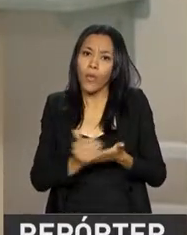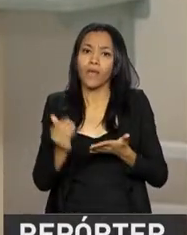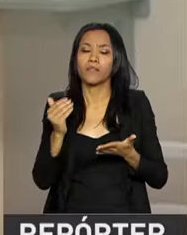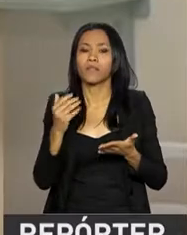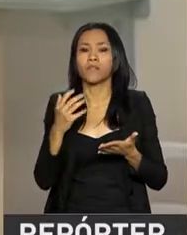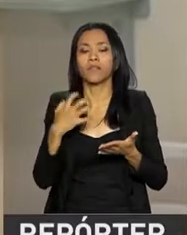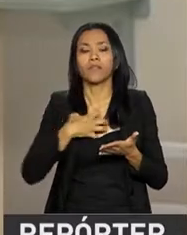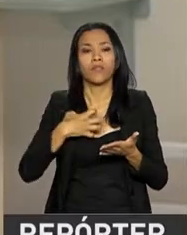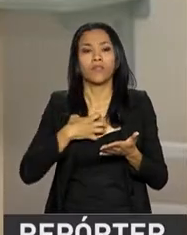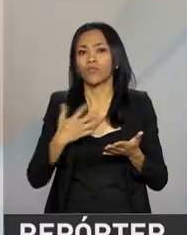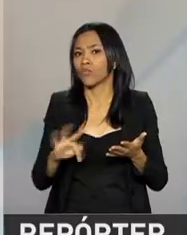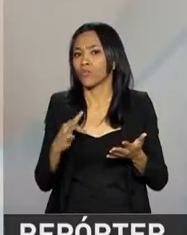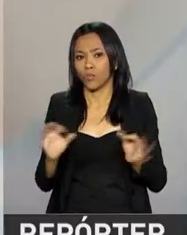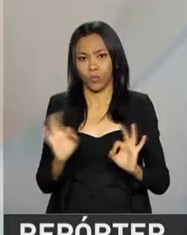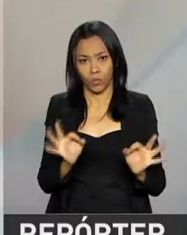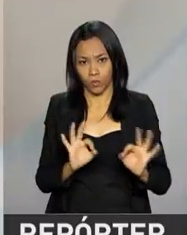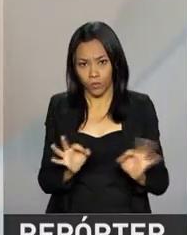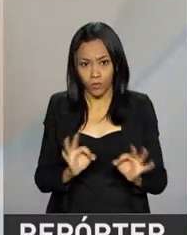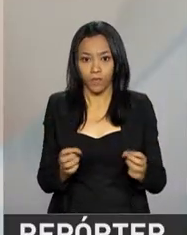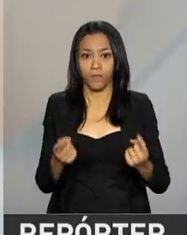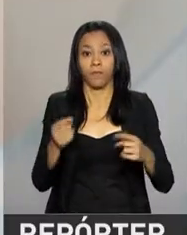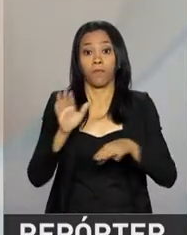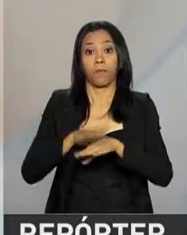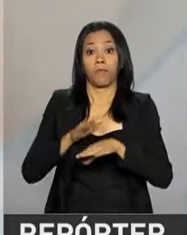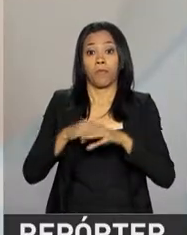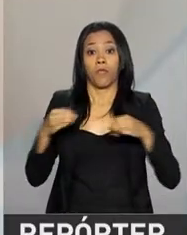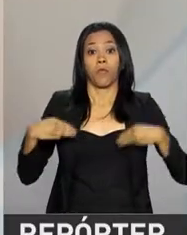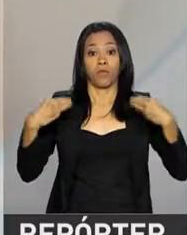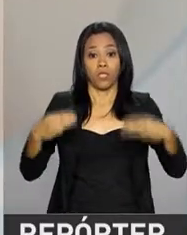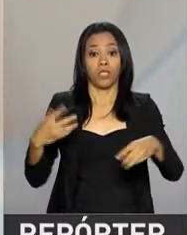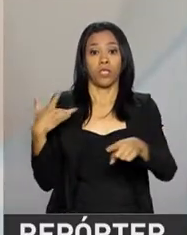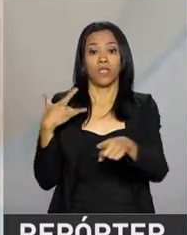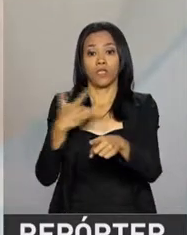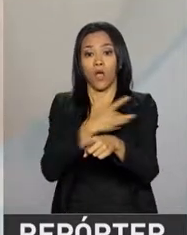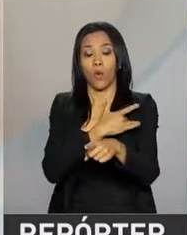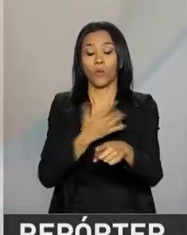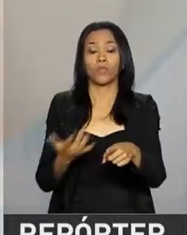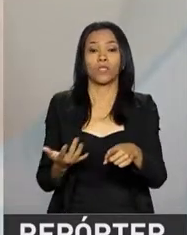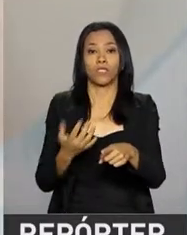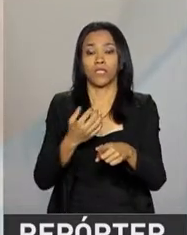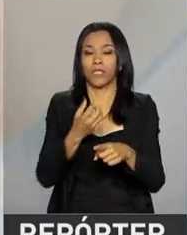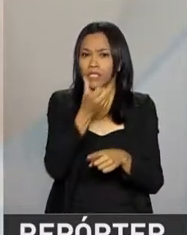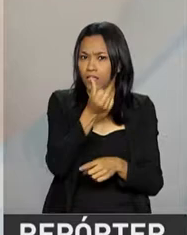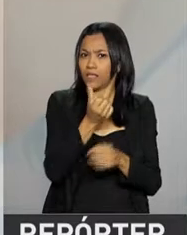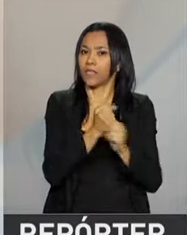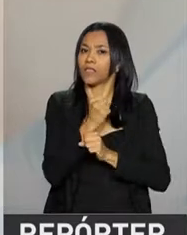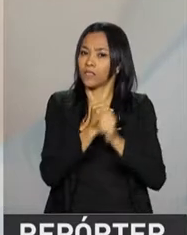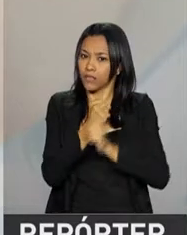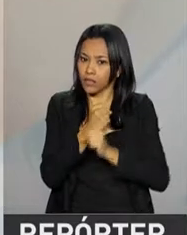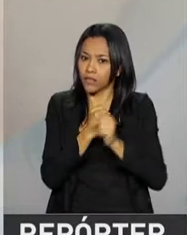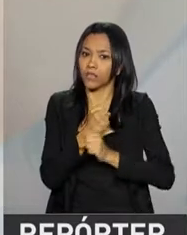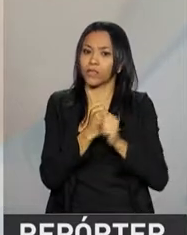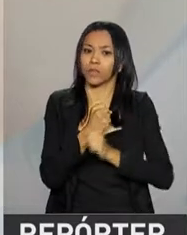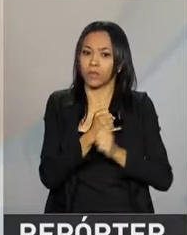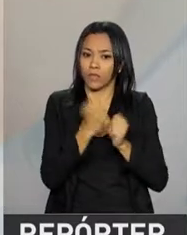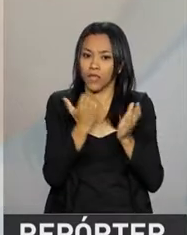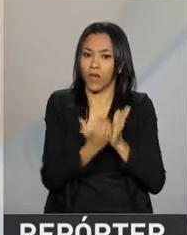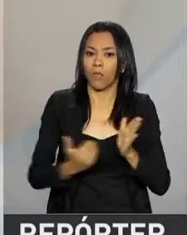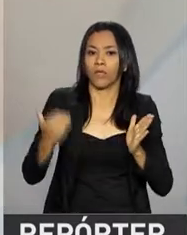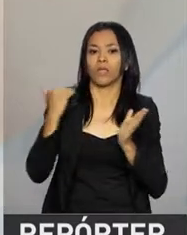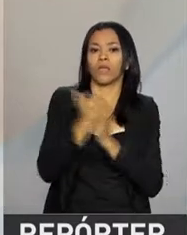um grande avanço para nós. De acordo com o Ministério da Saúde, em 6 anos, os recursos para tratamentos oncológicos aumentaram